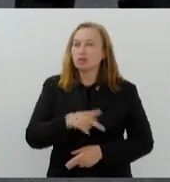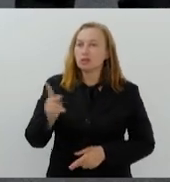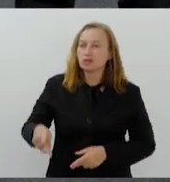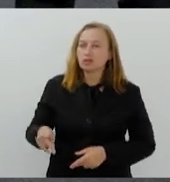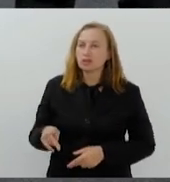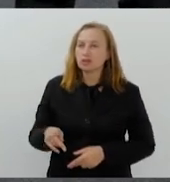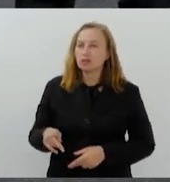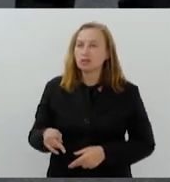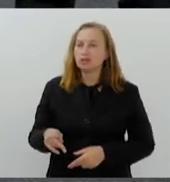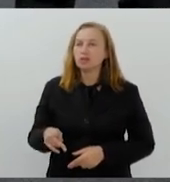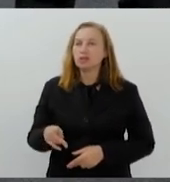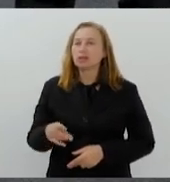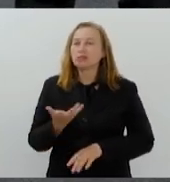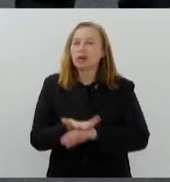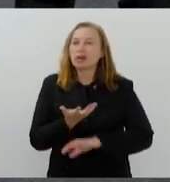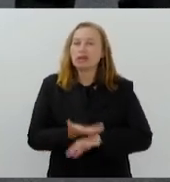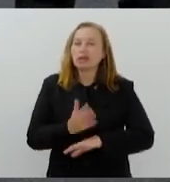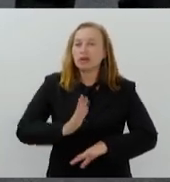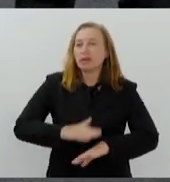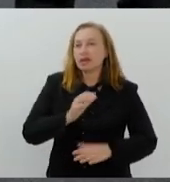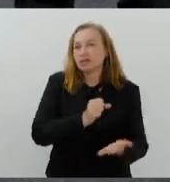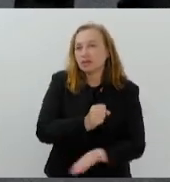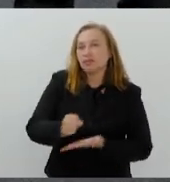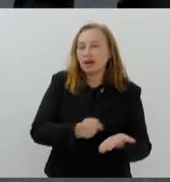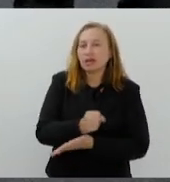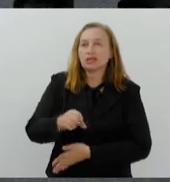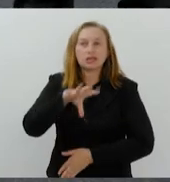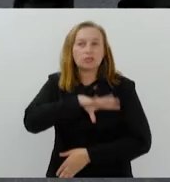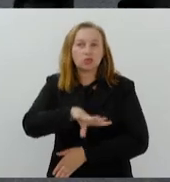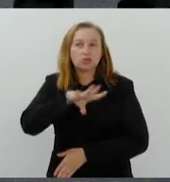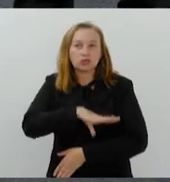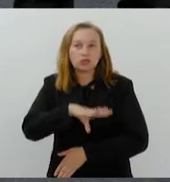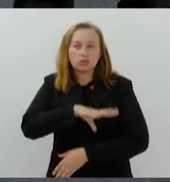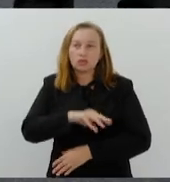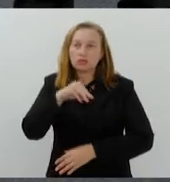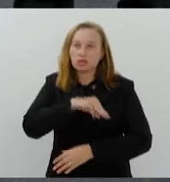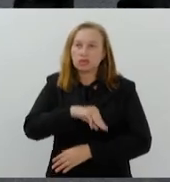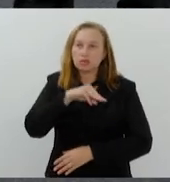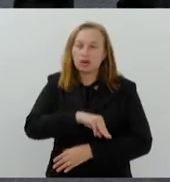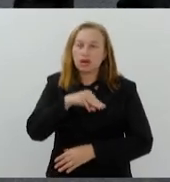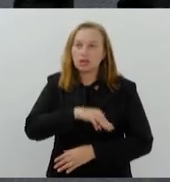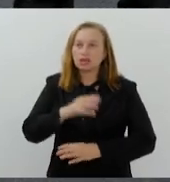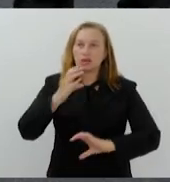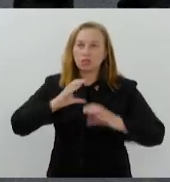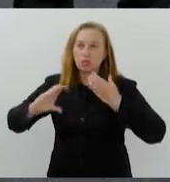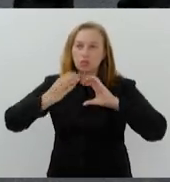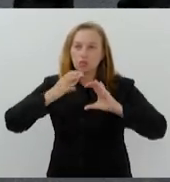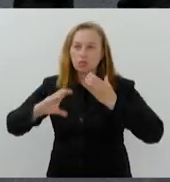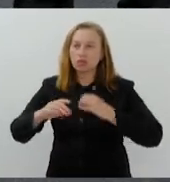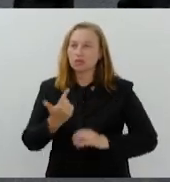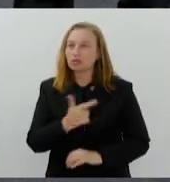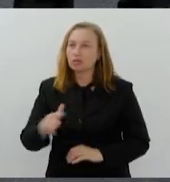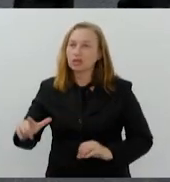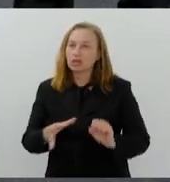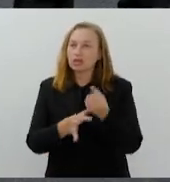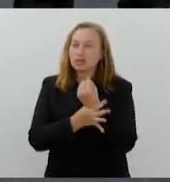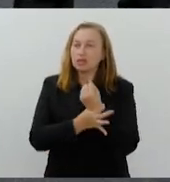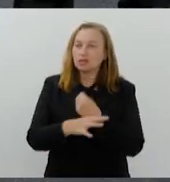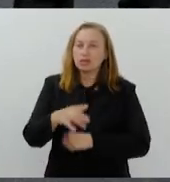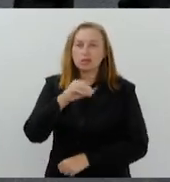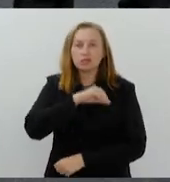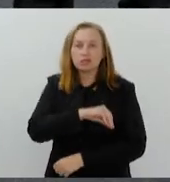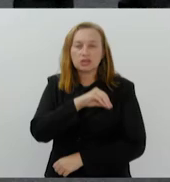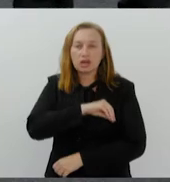disciplinas mais básicas do ensino médio, como português, matemática, música, se a gente não consegue garantir o piso